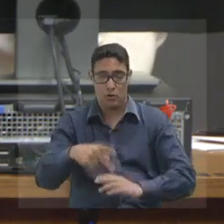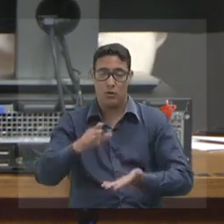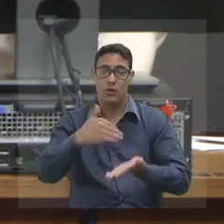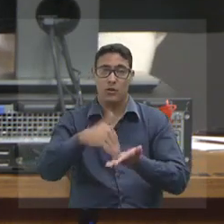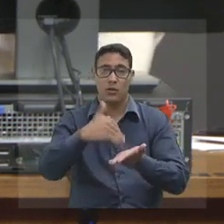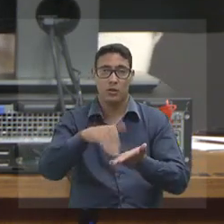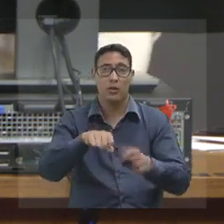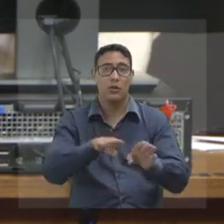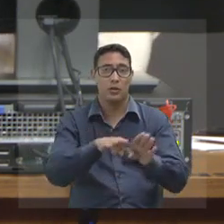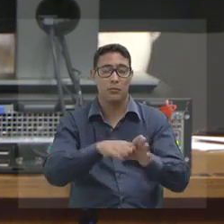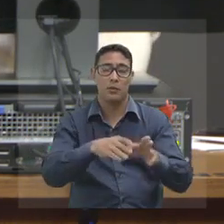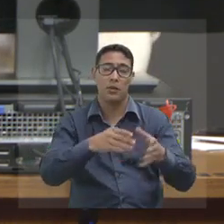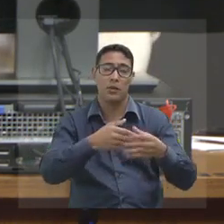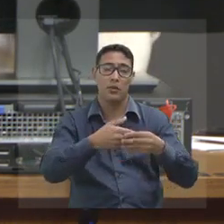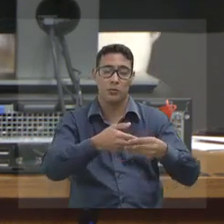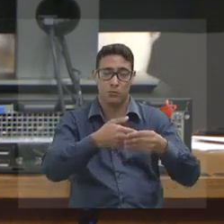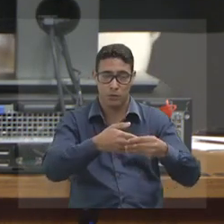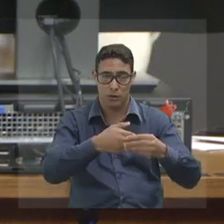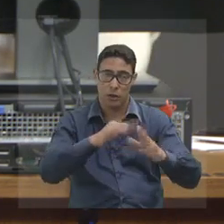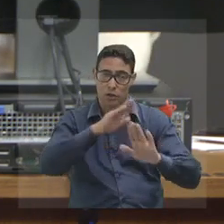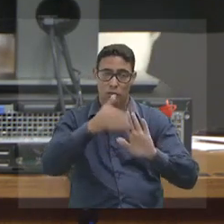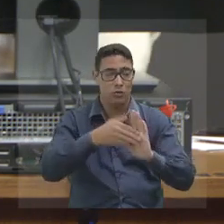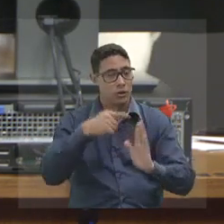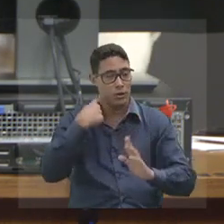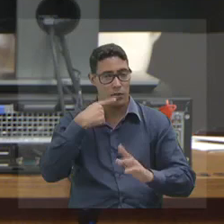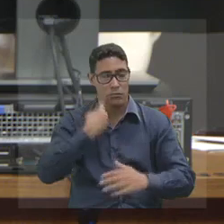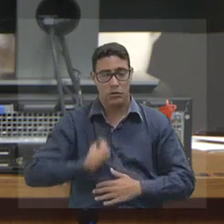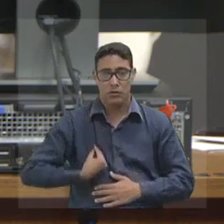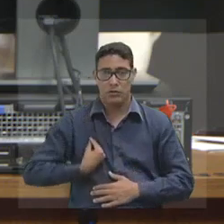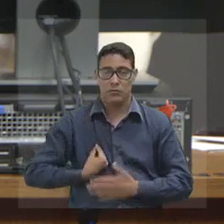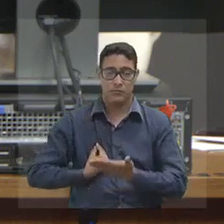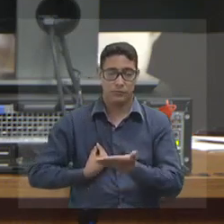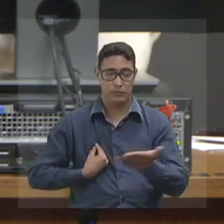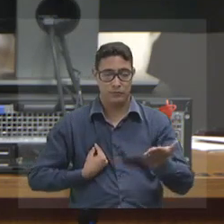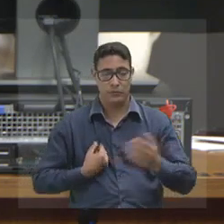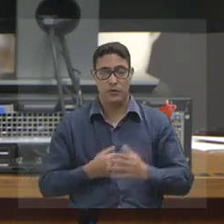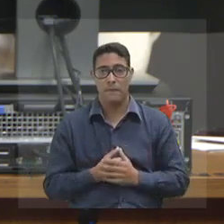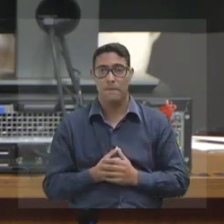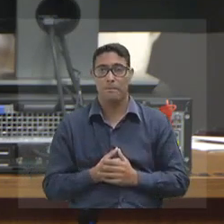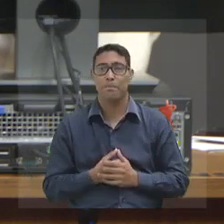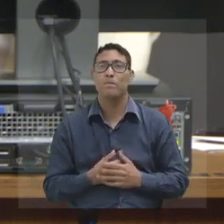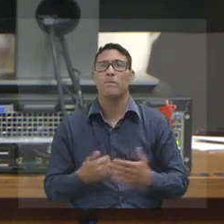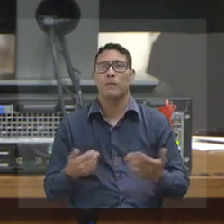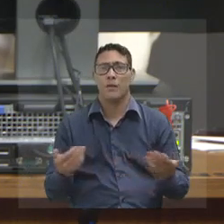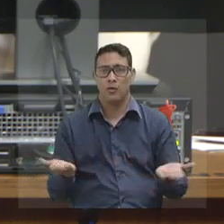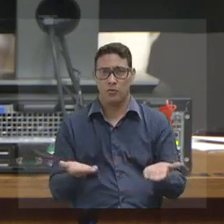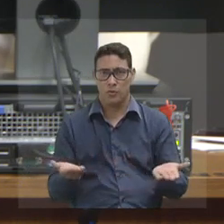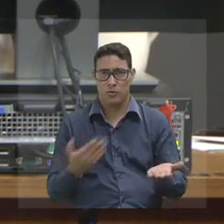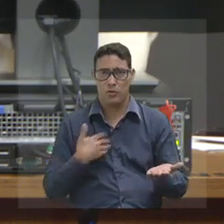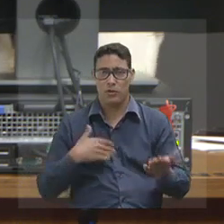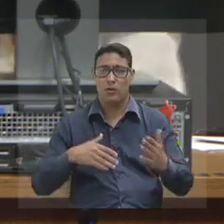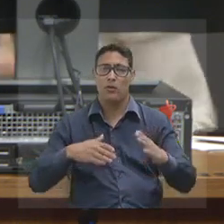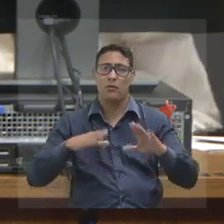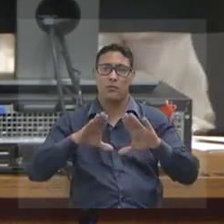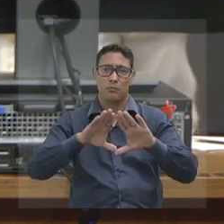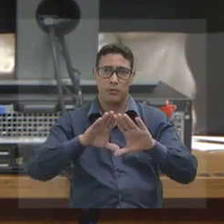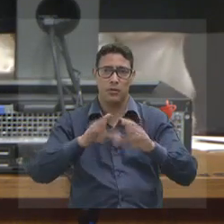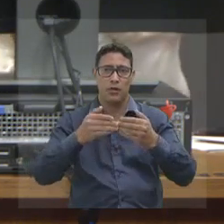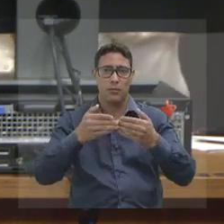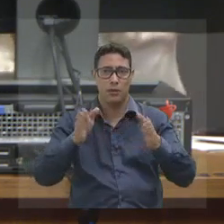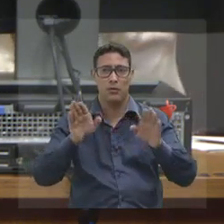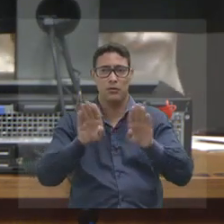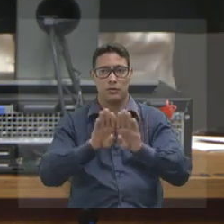presentes secretária nós hoje estamos com Plenário mulher também então assim